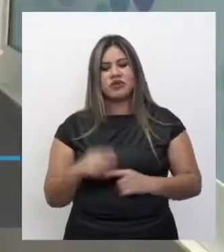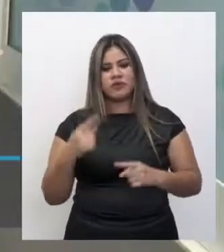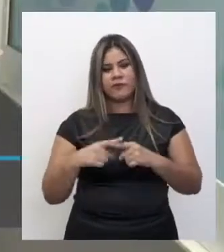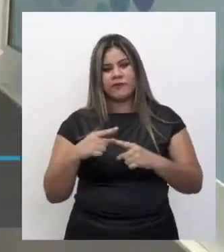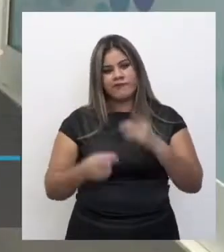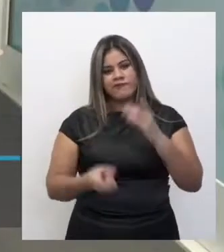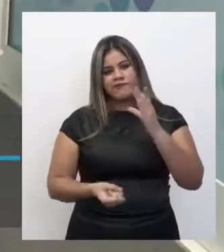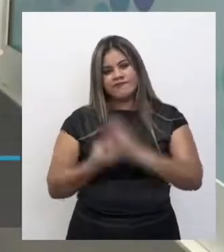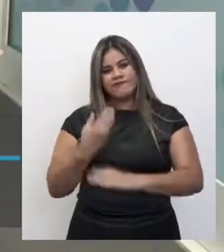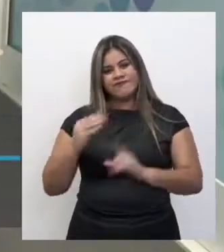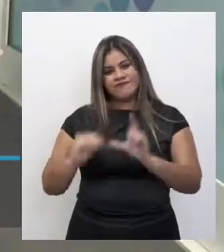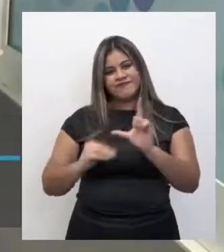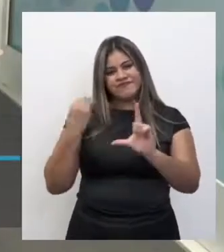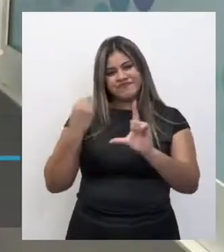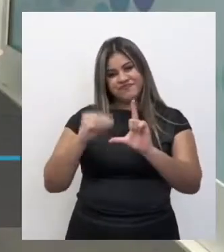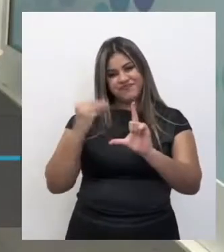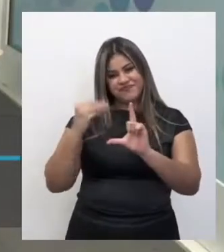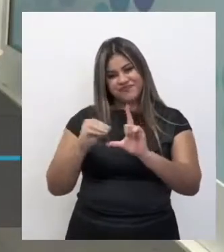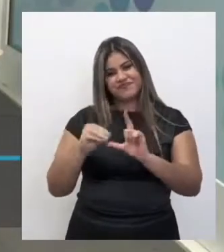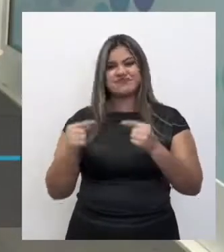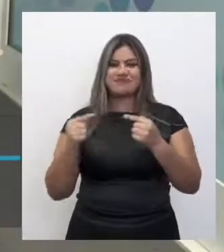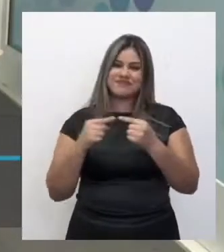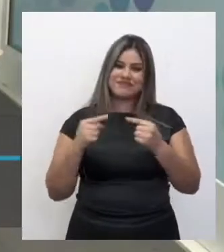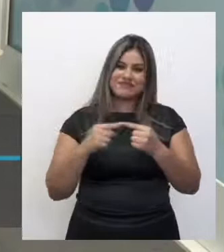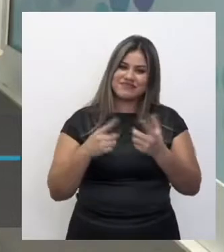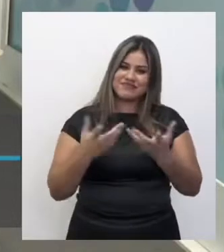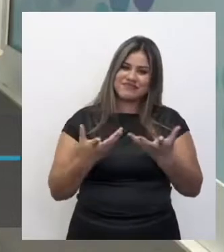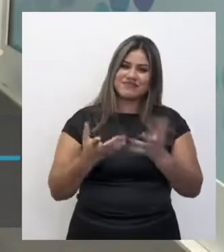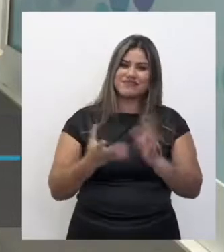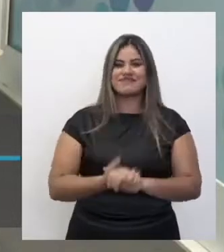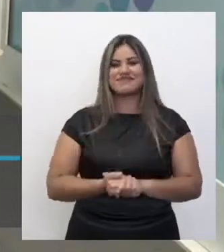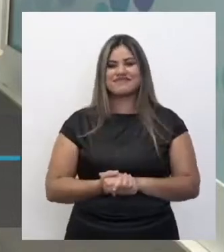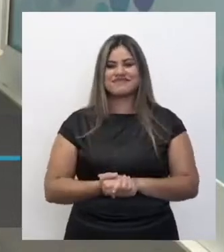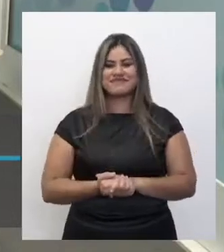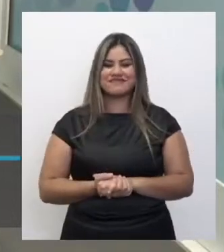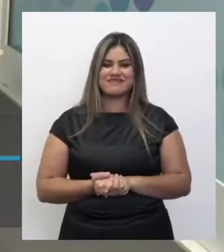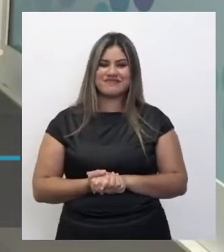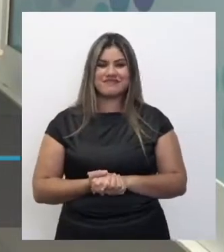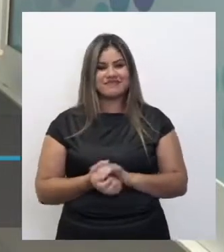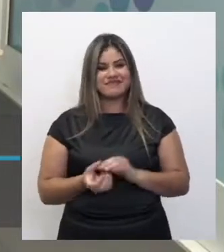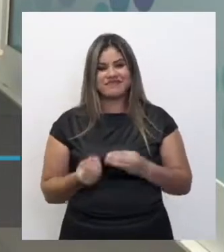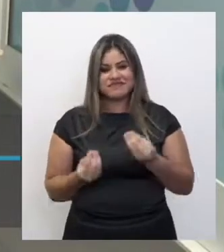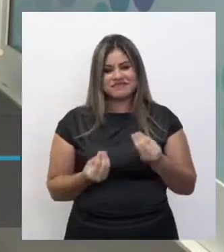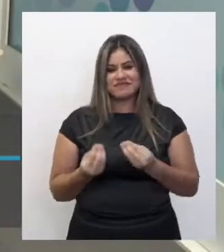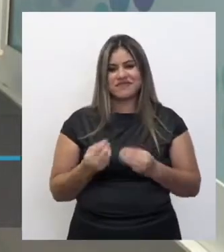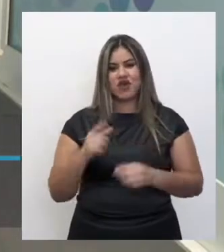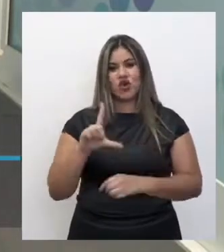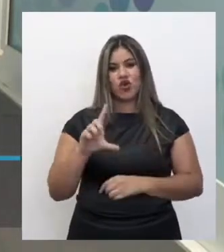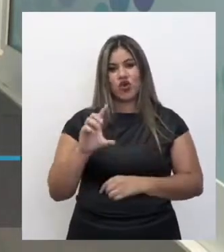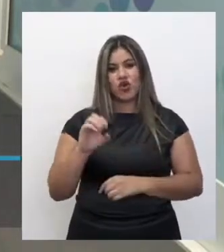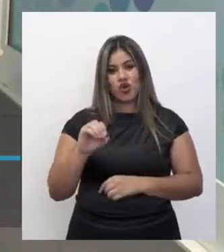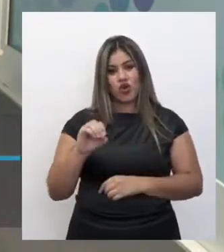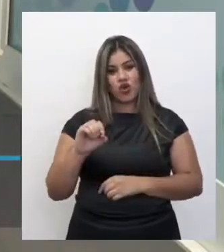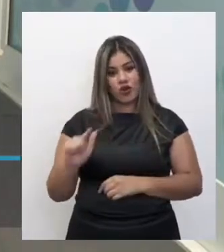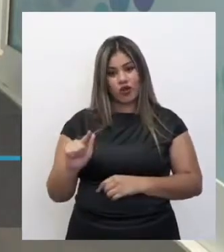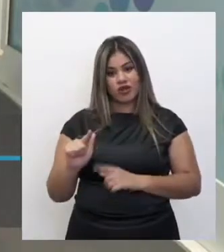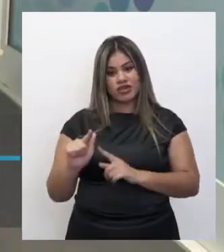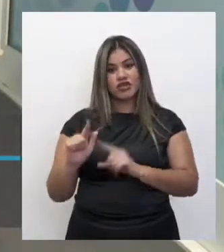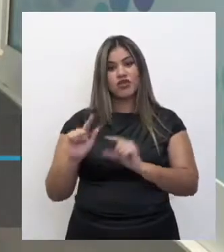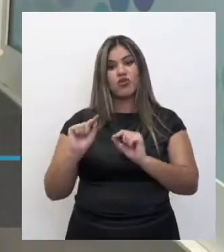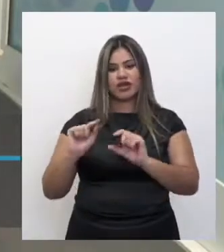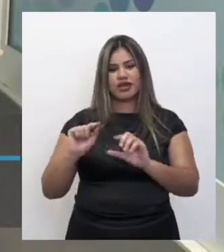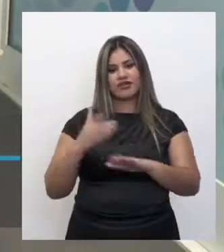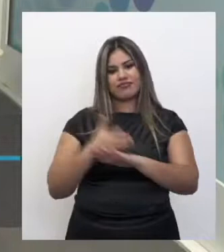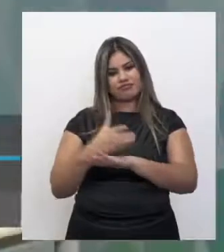né? Blog, log, que é aquela... Não, você sabe mais que eu. Que origem é essa? Não, porque o log, o que é um log? No computador, você